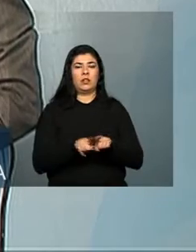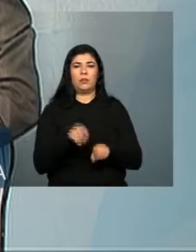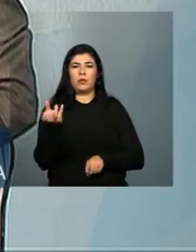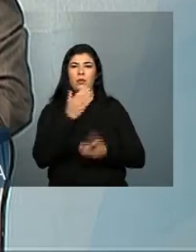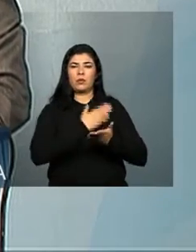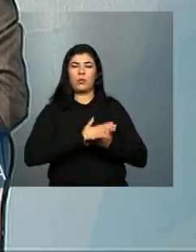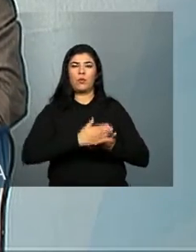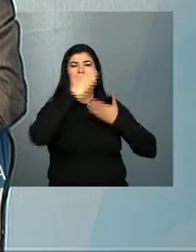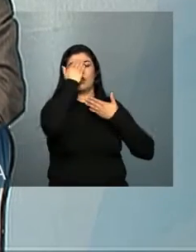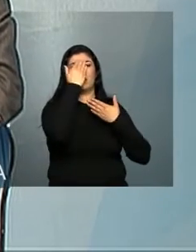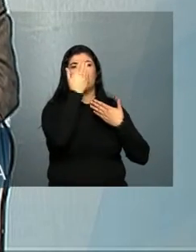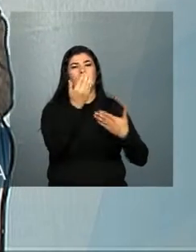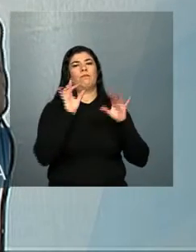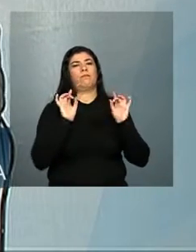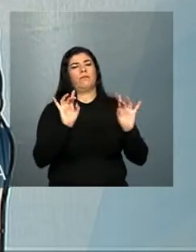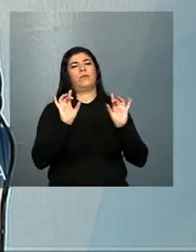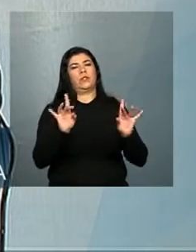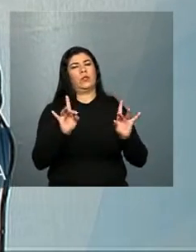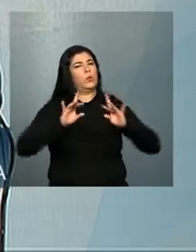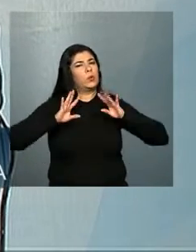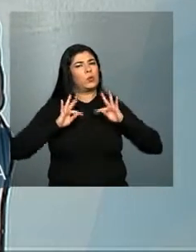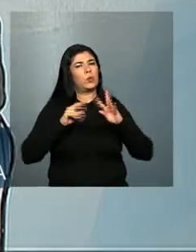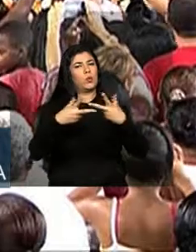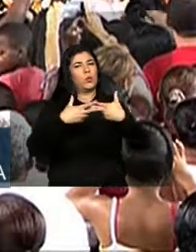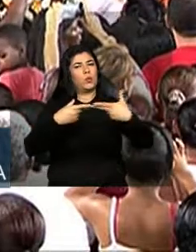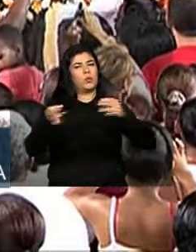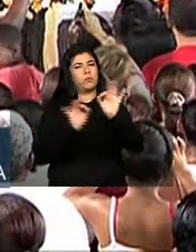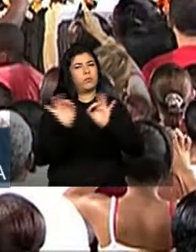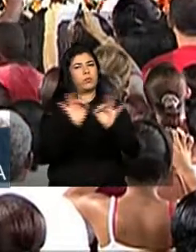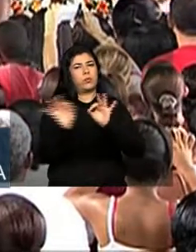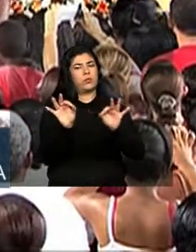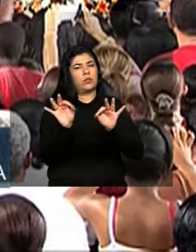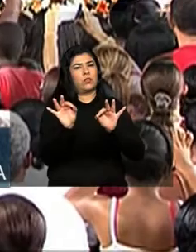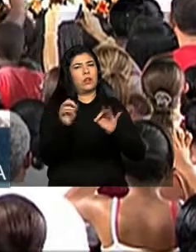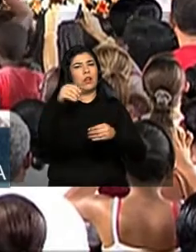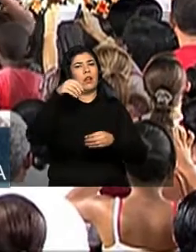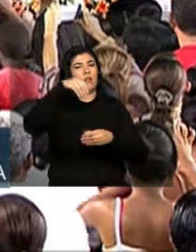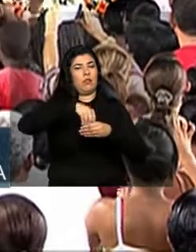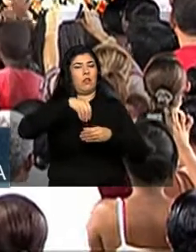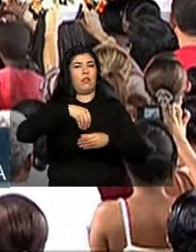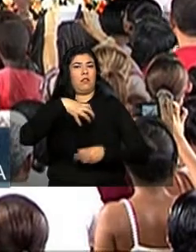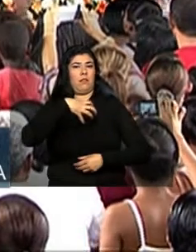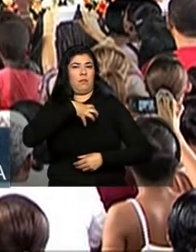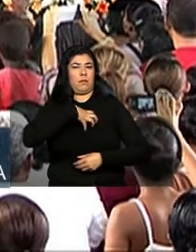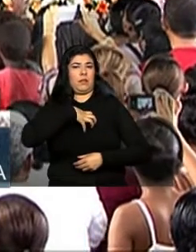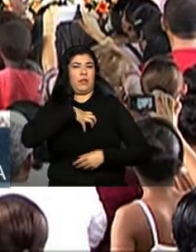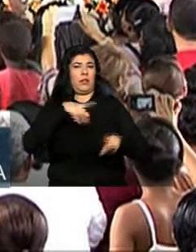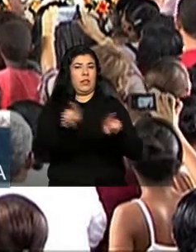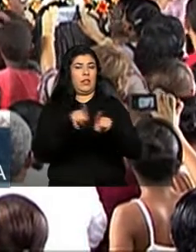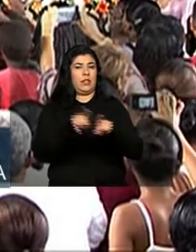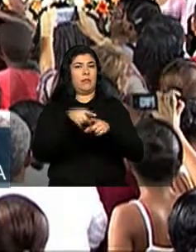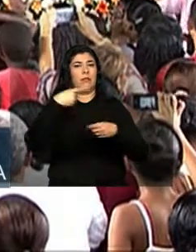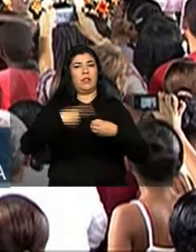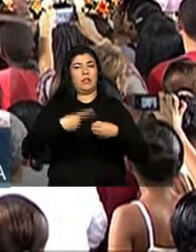começar agradecendo a tudo que a senhora fez na Bahia e em Feira de Santana. E, em primeiro